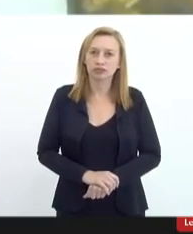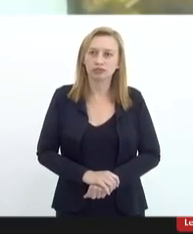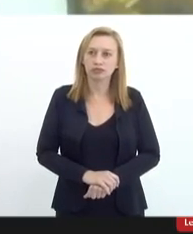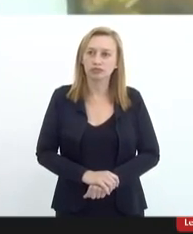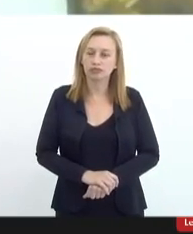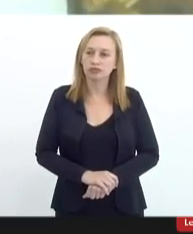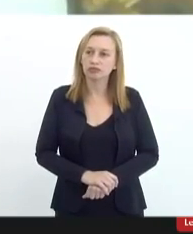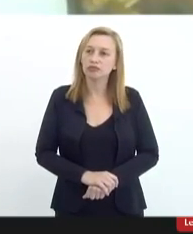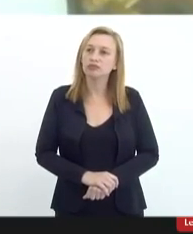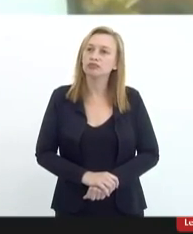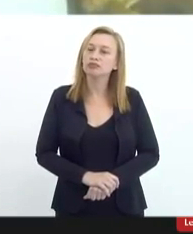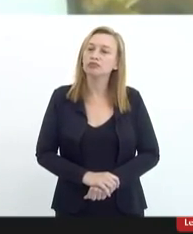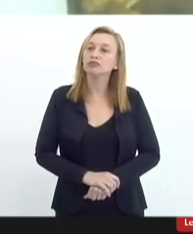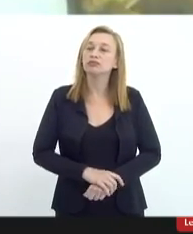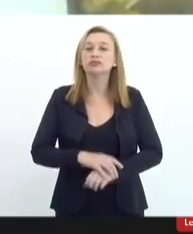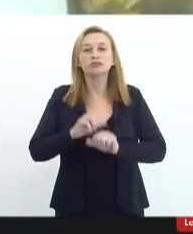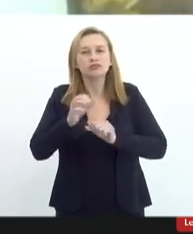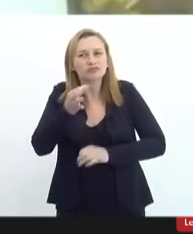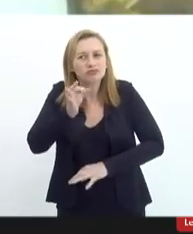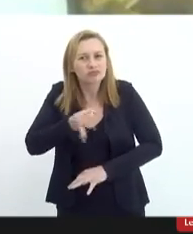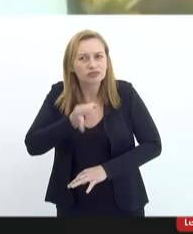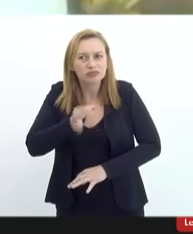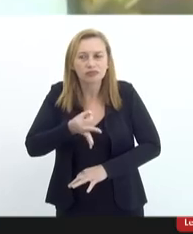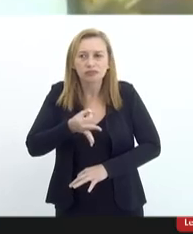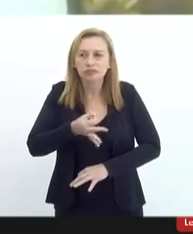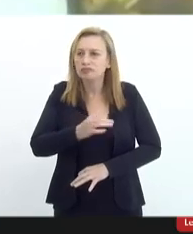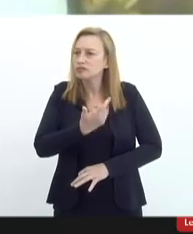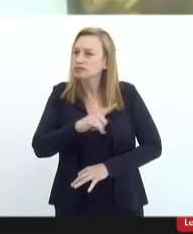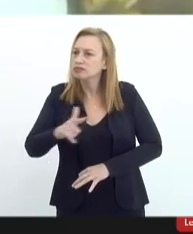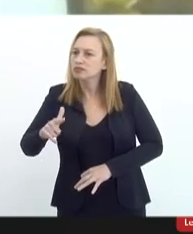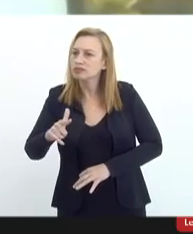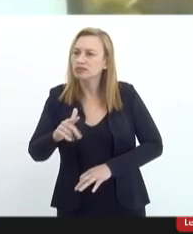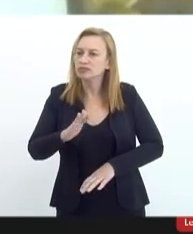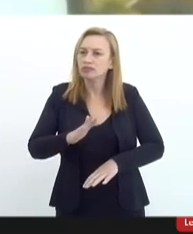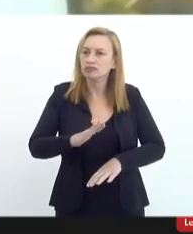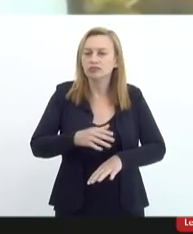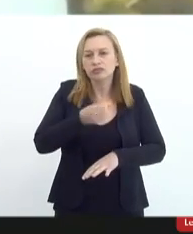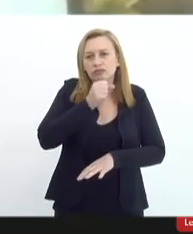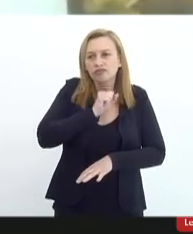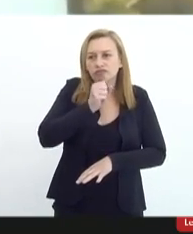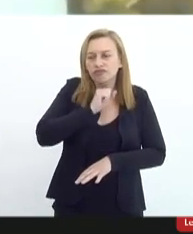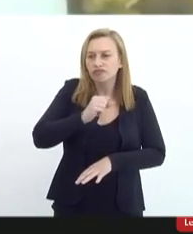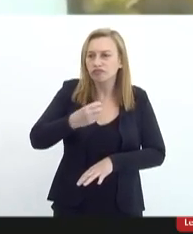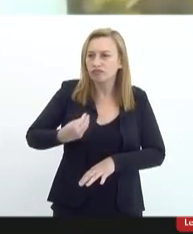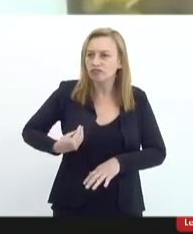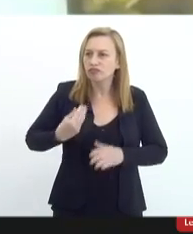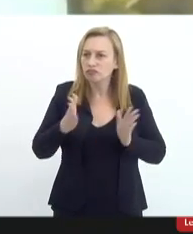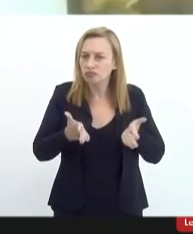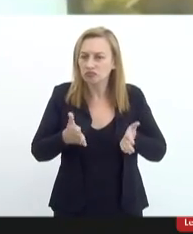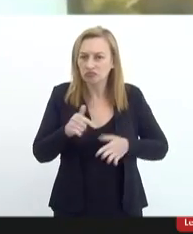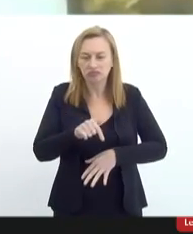pois eu tenho a clareza que, sem este mais velho, hoje eu não estaria aqui.